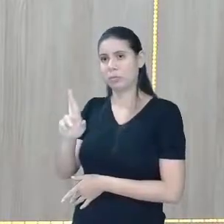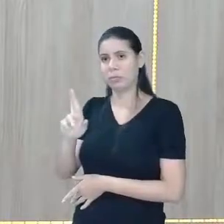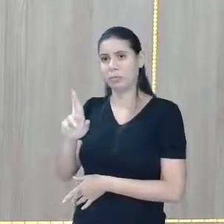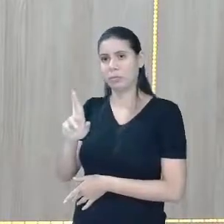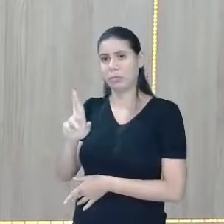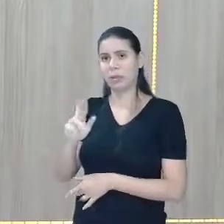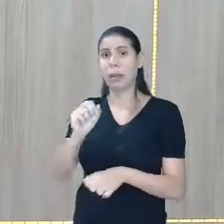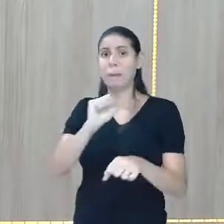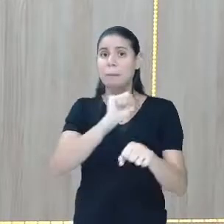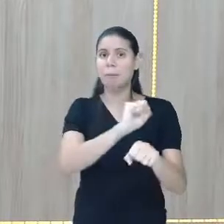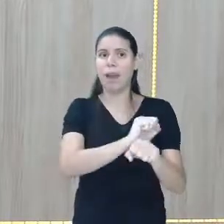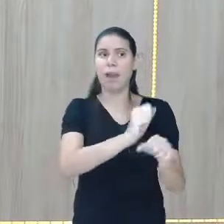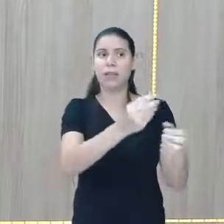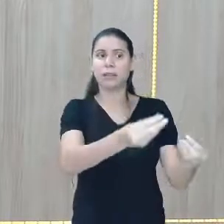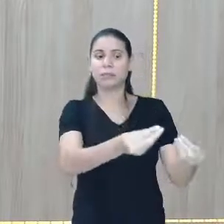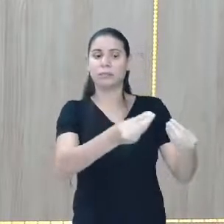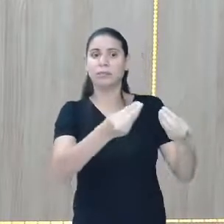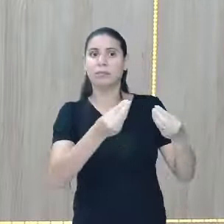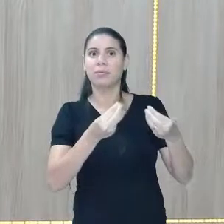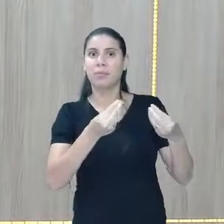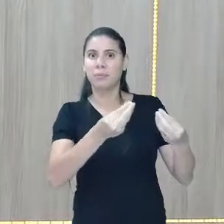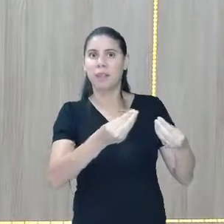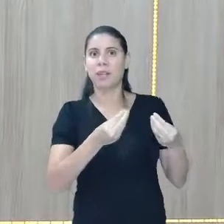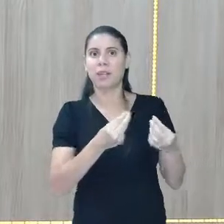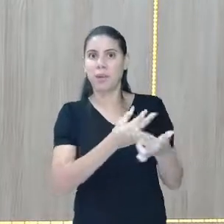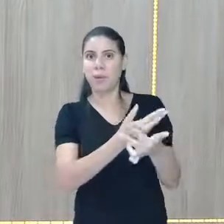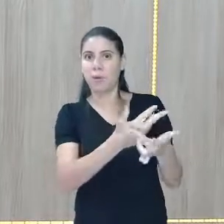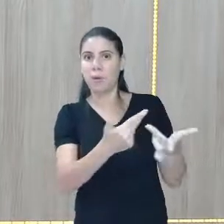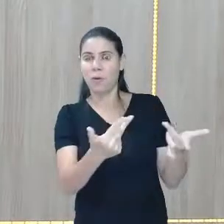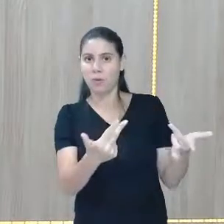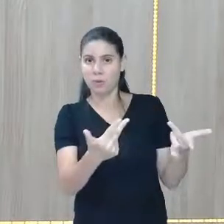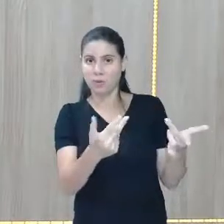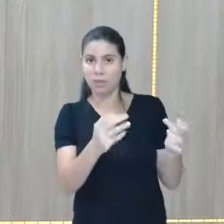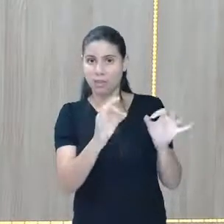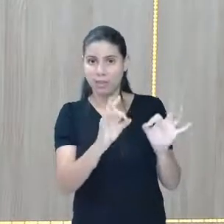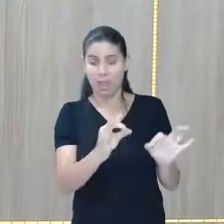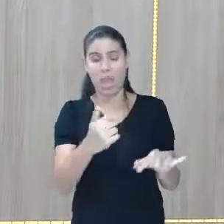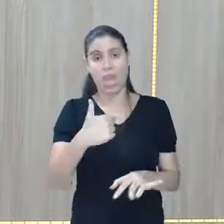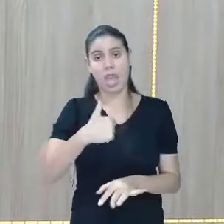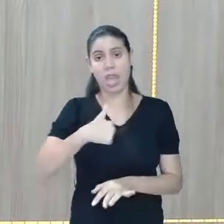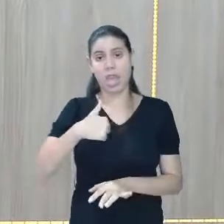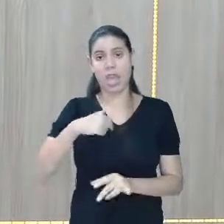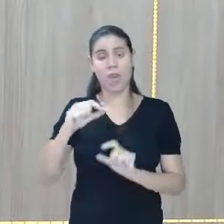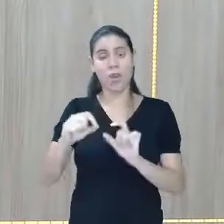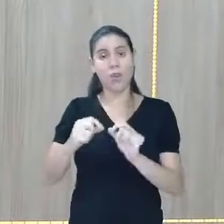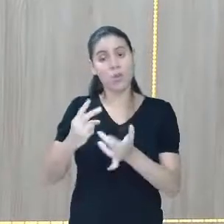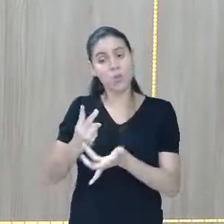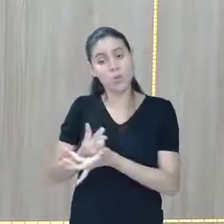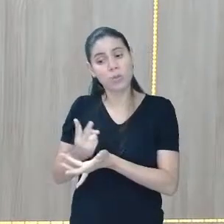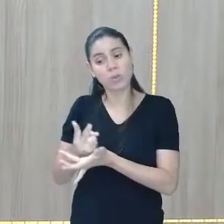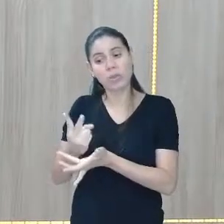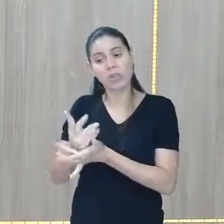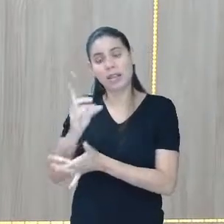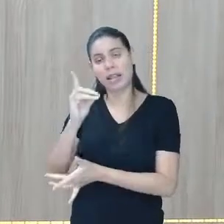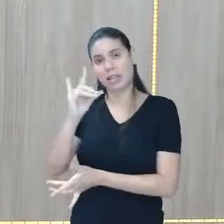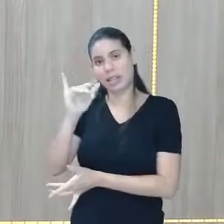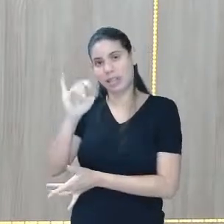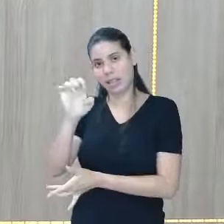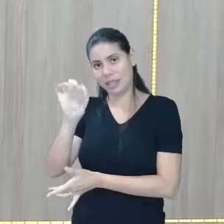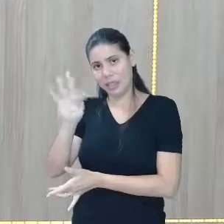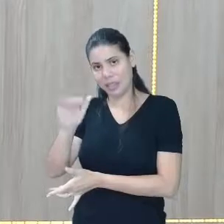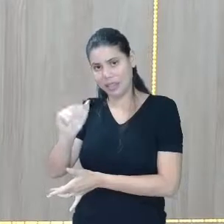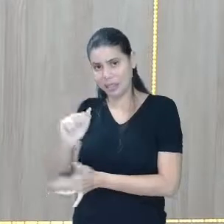de oferecer para mim essas coisas. Eu estou mantendo a dieta,